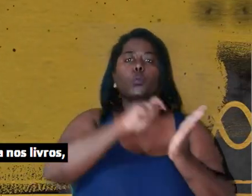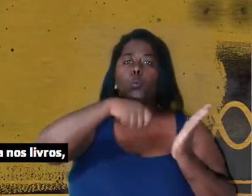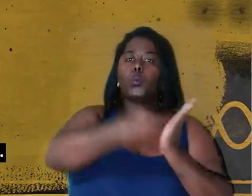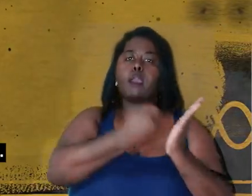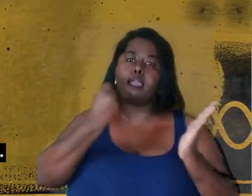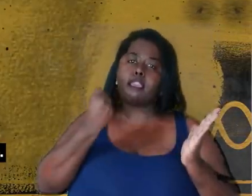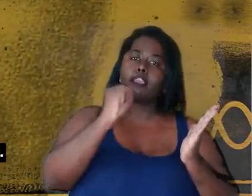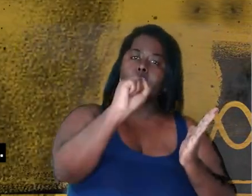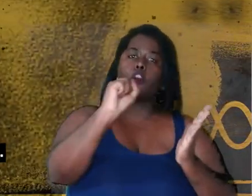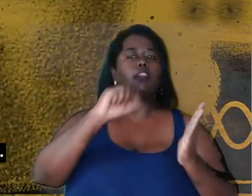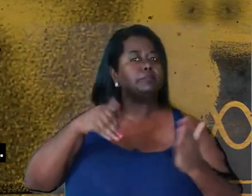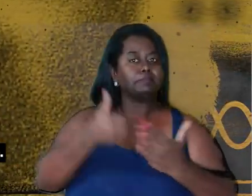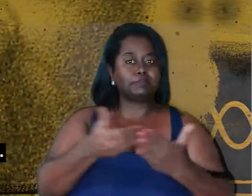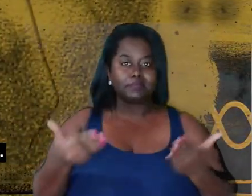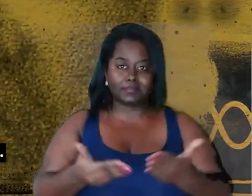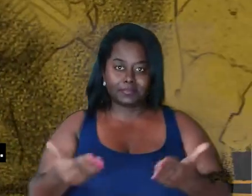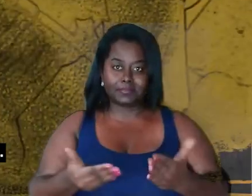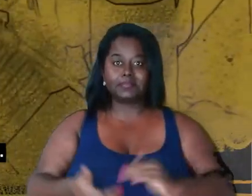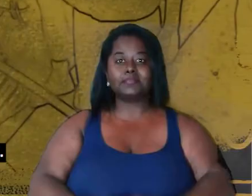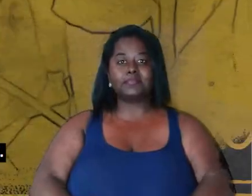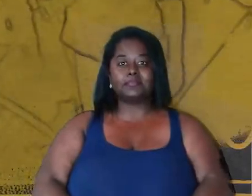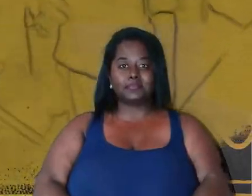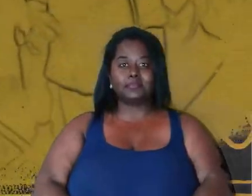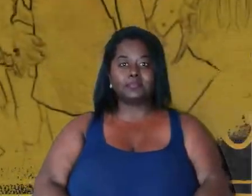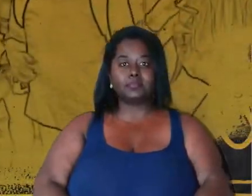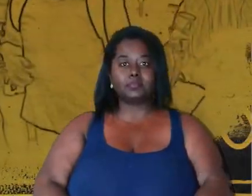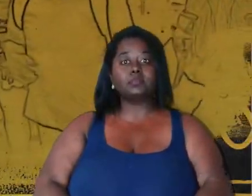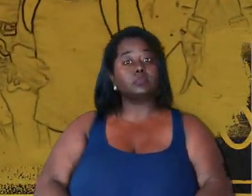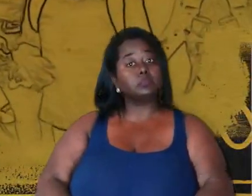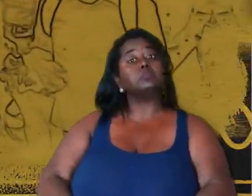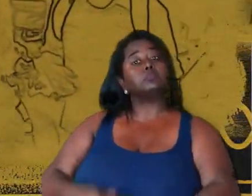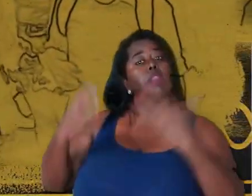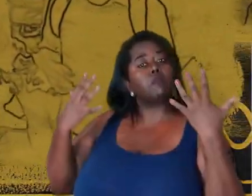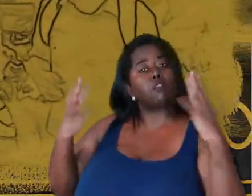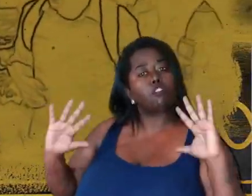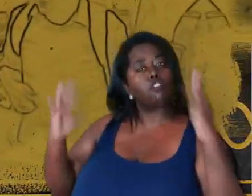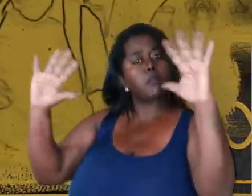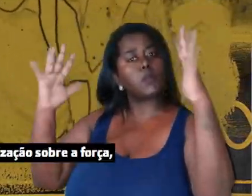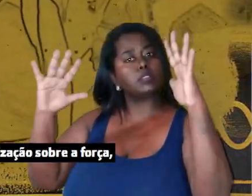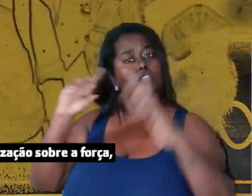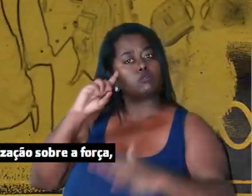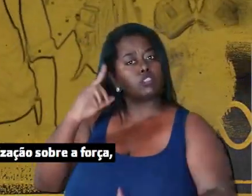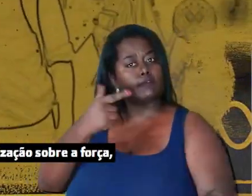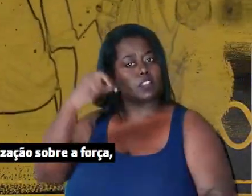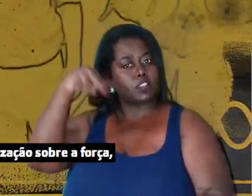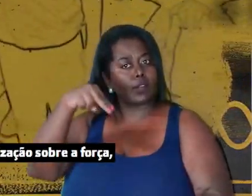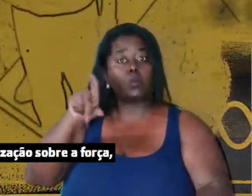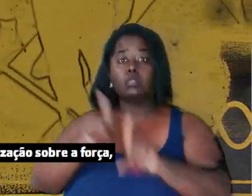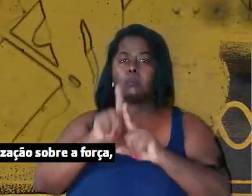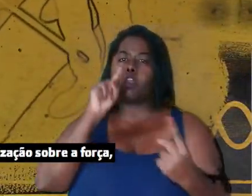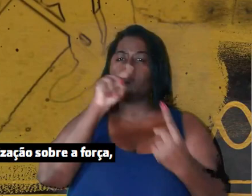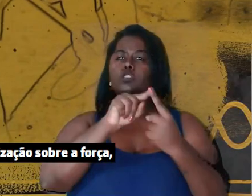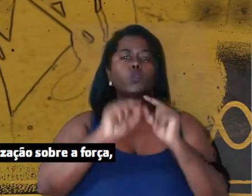nos livros como um herói que sempre foi e ainda é. Para além do caráter de celebração, a data também tem